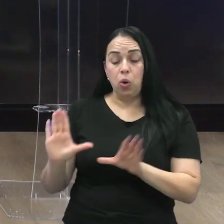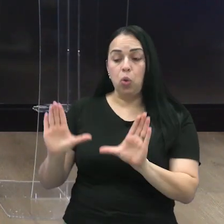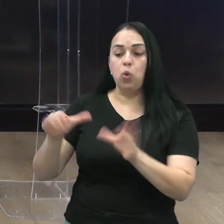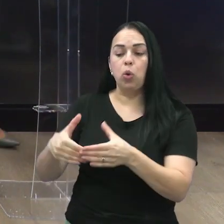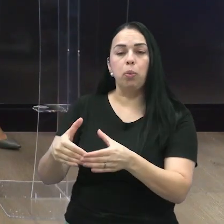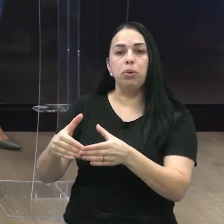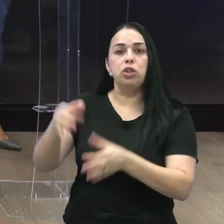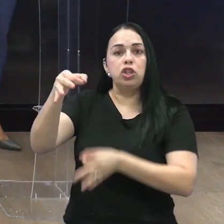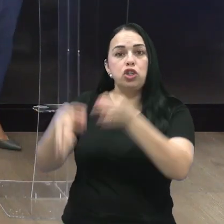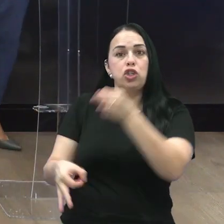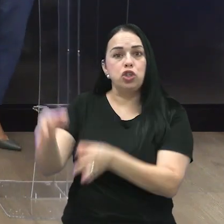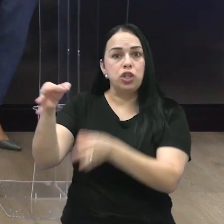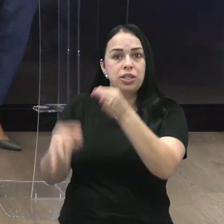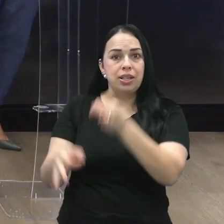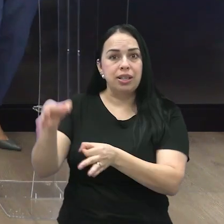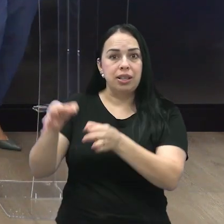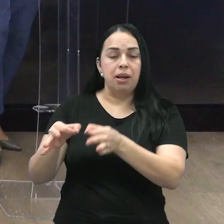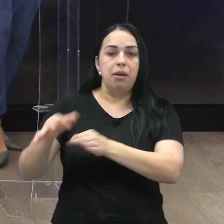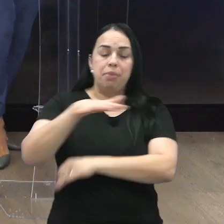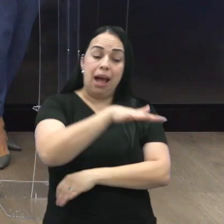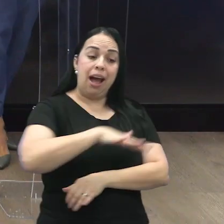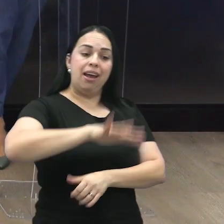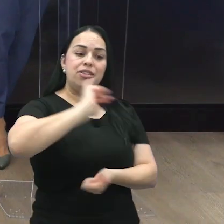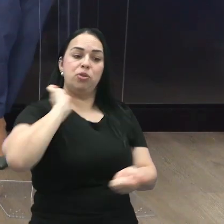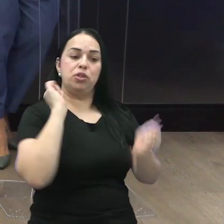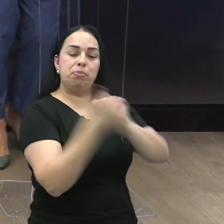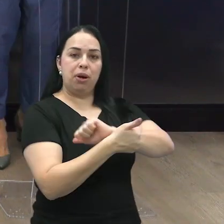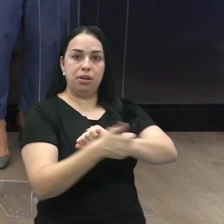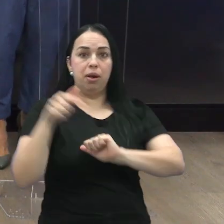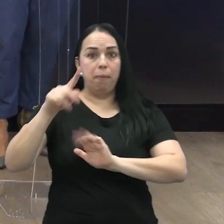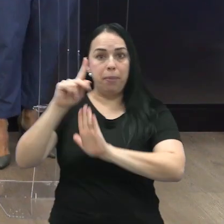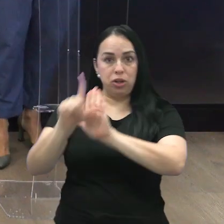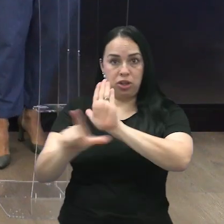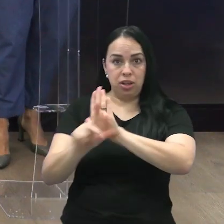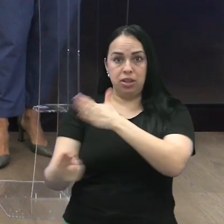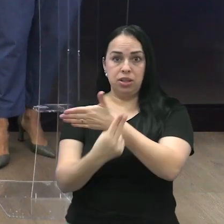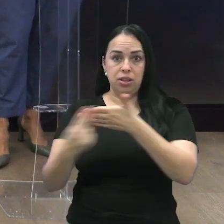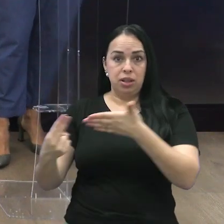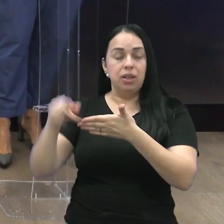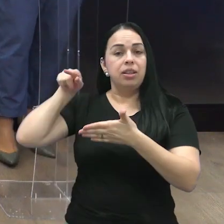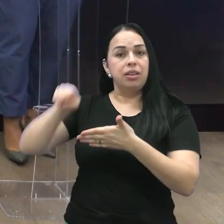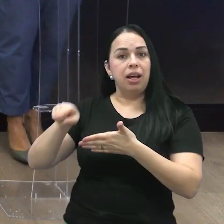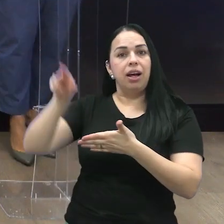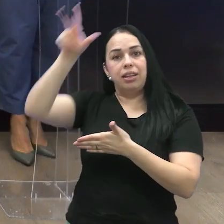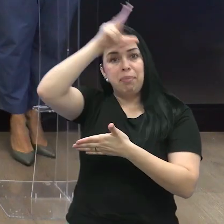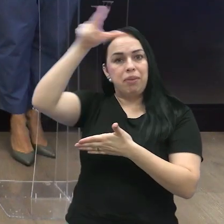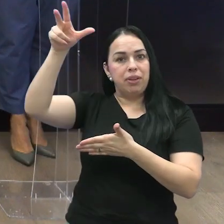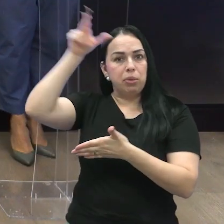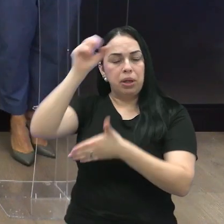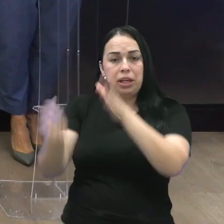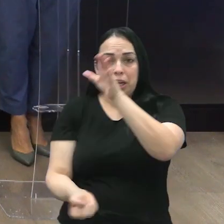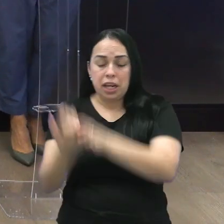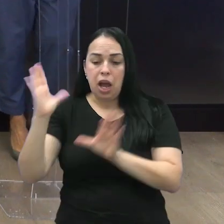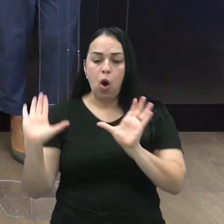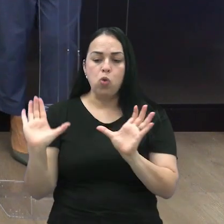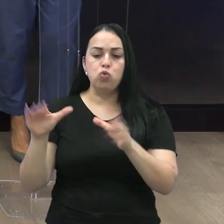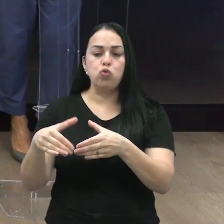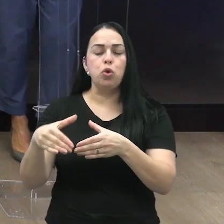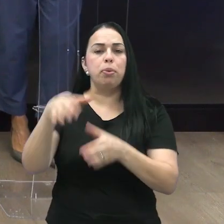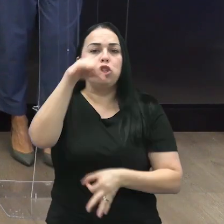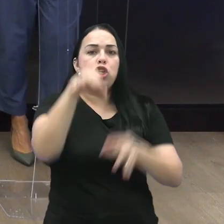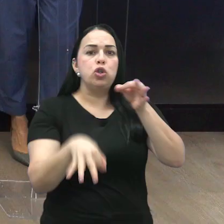criação de uma Junta de Justiça Desportiva. O projeto de lei de autoria do Executivo propõe a criação